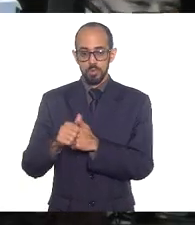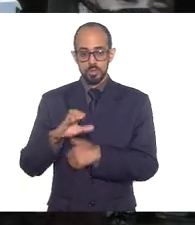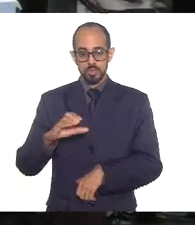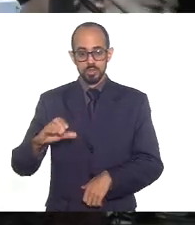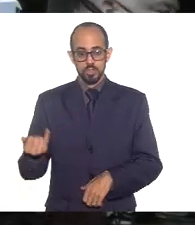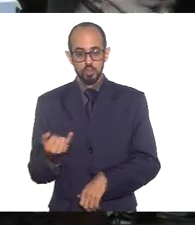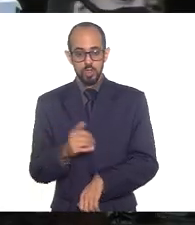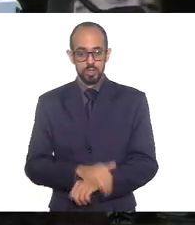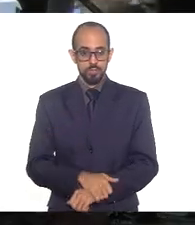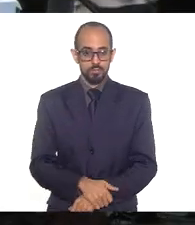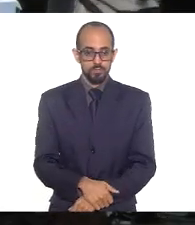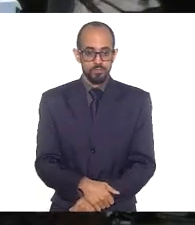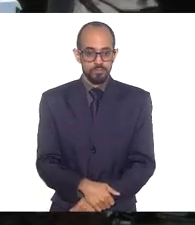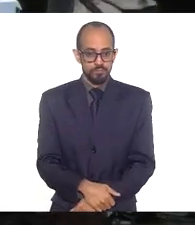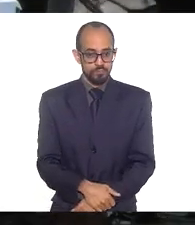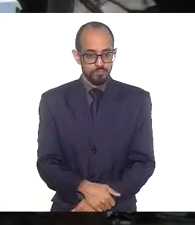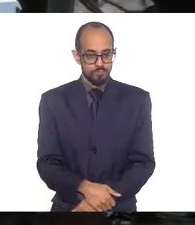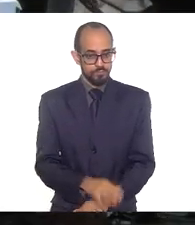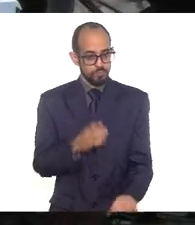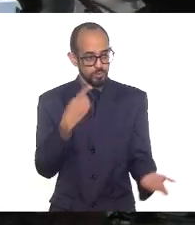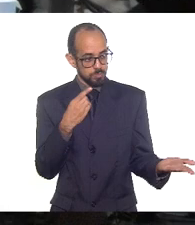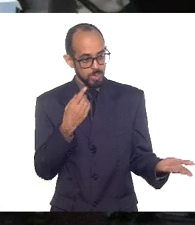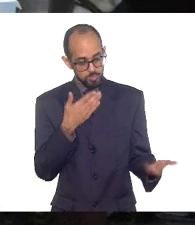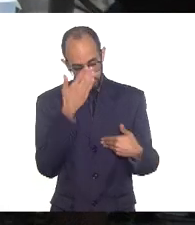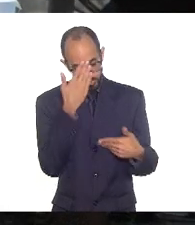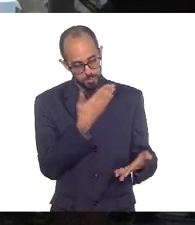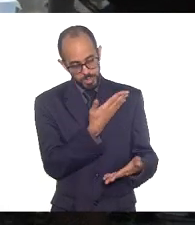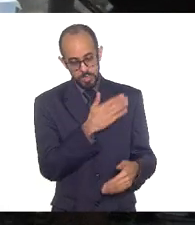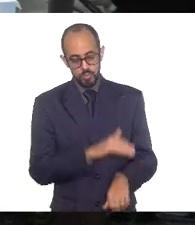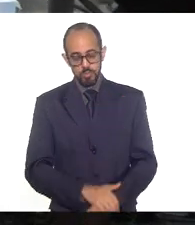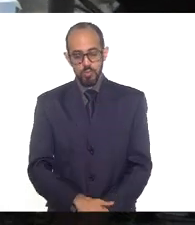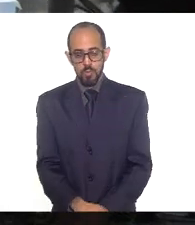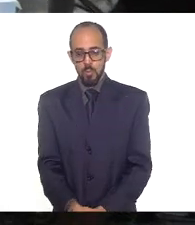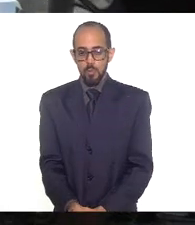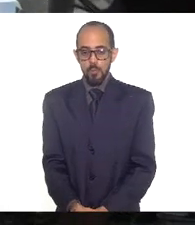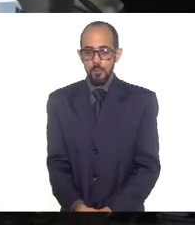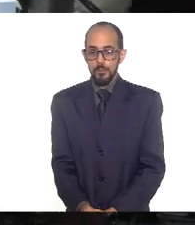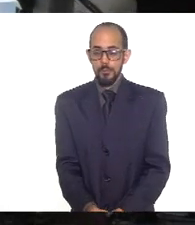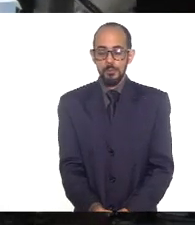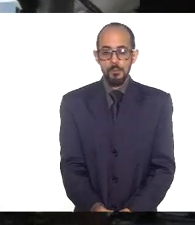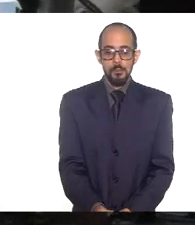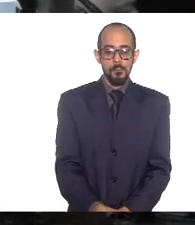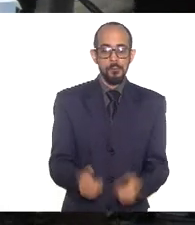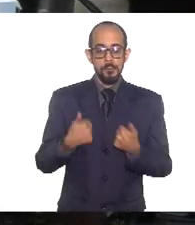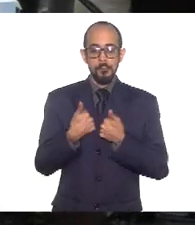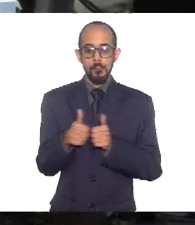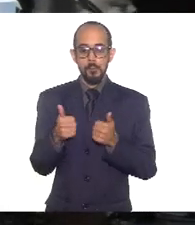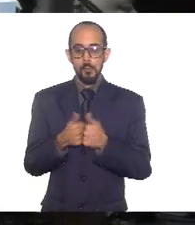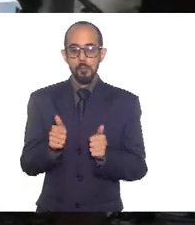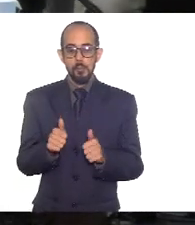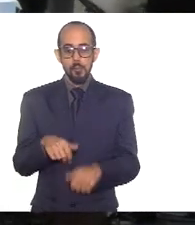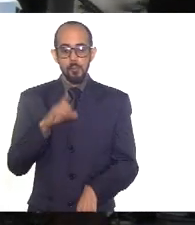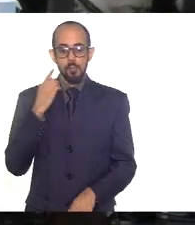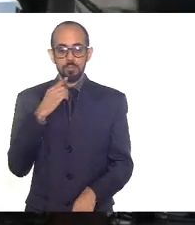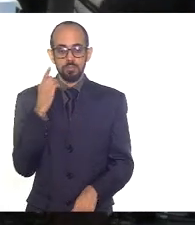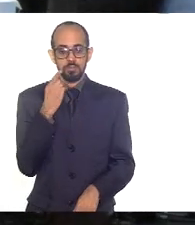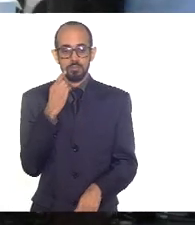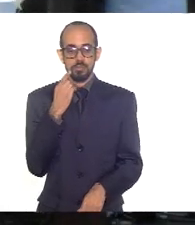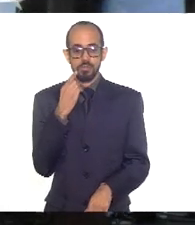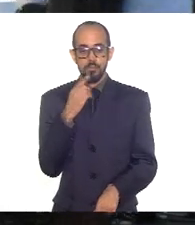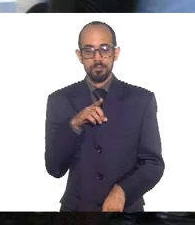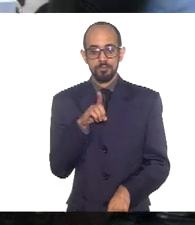deputado Carlos Augusto Muito obrigado e ela começou de transporte Deputado